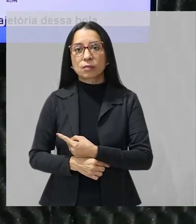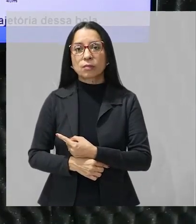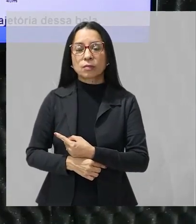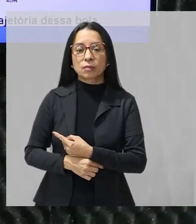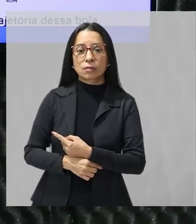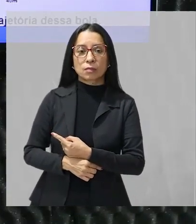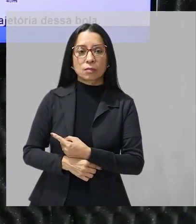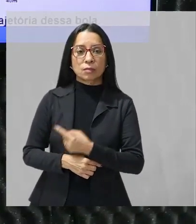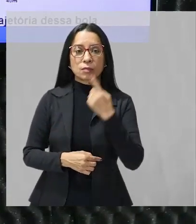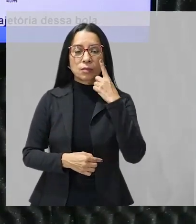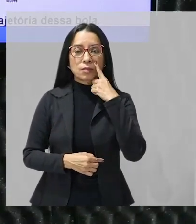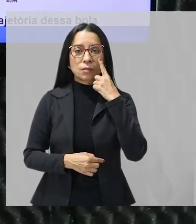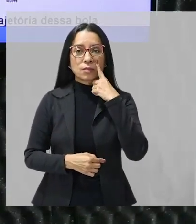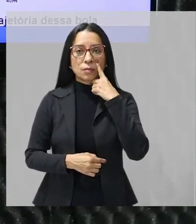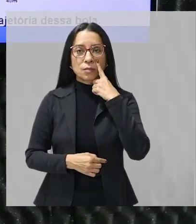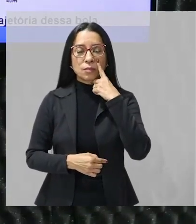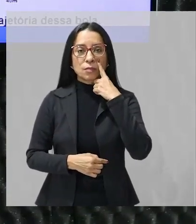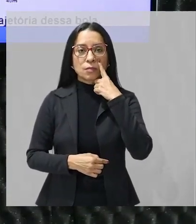bola. Gente,